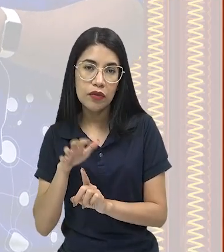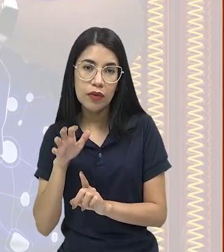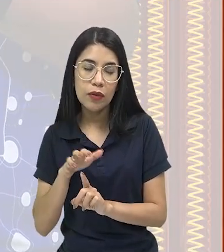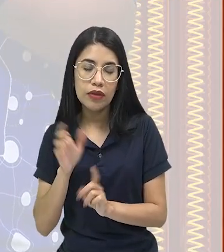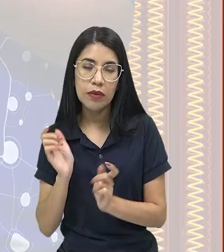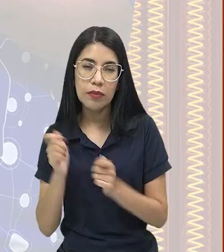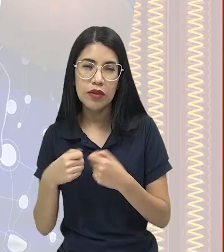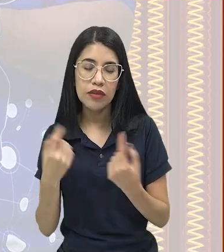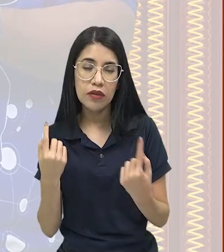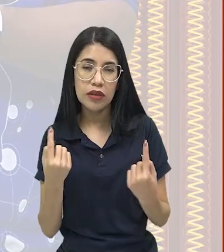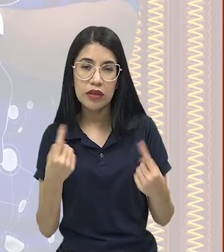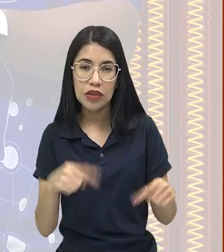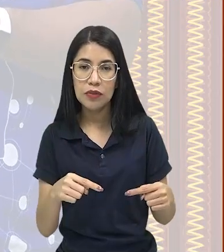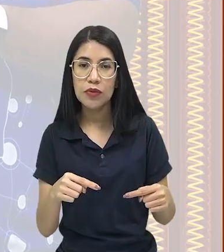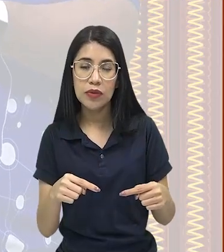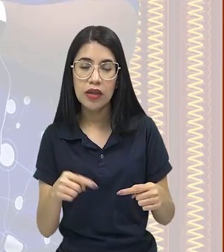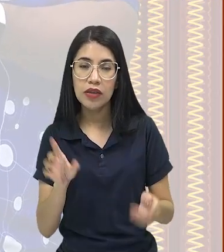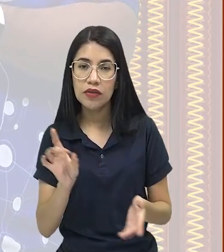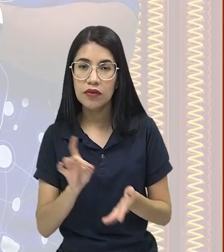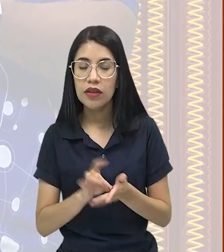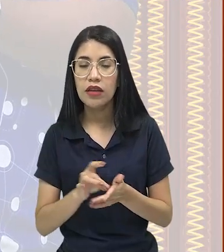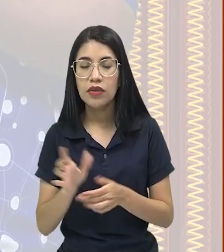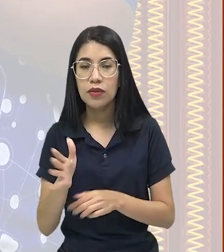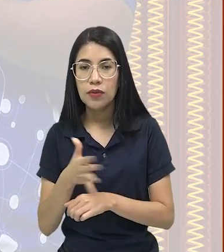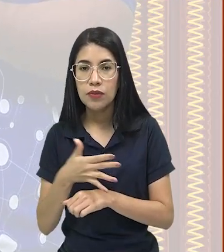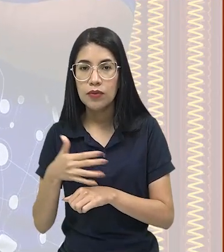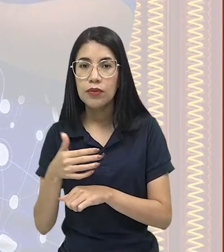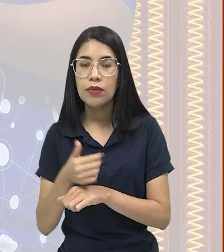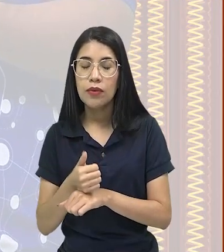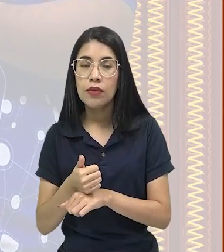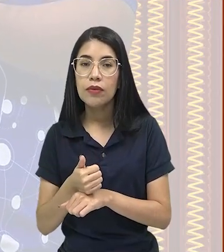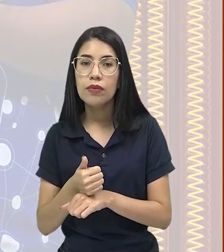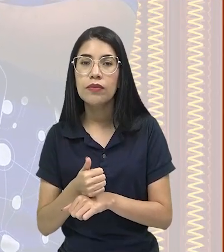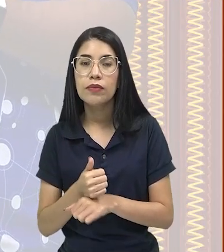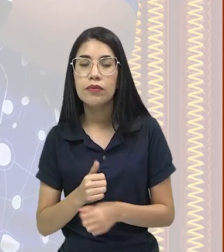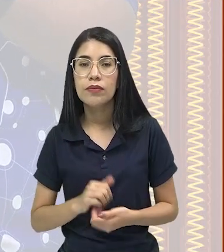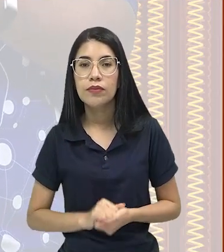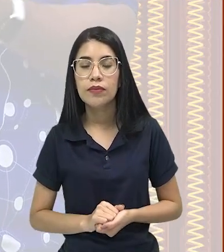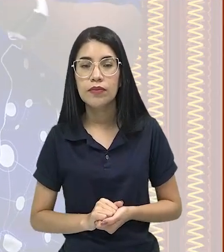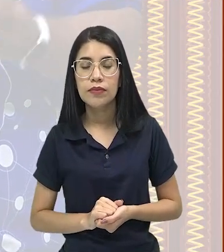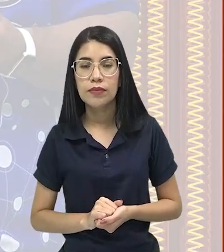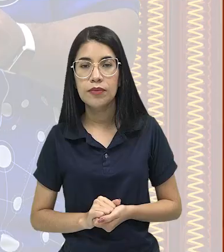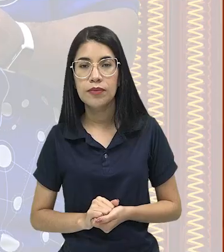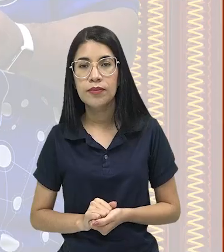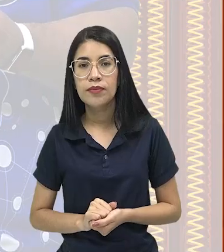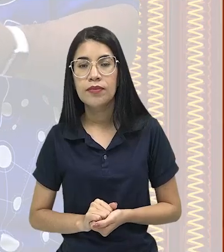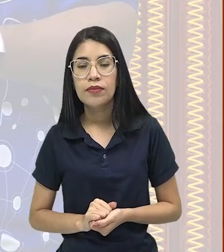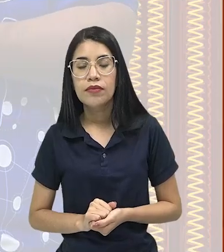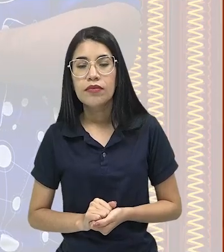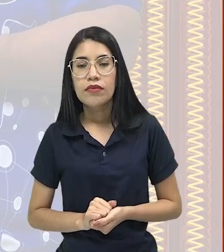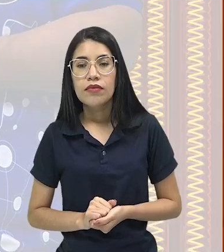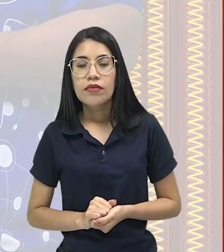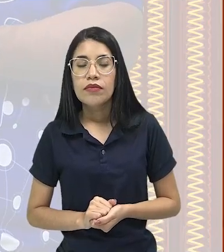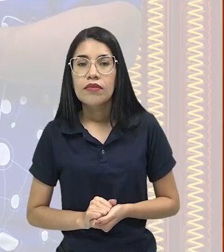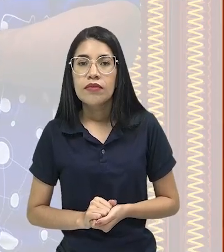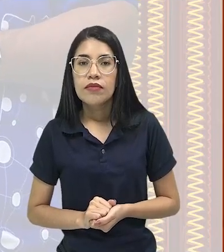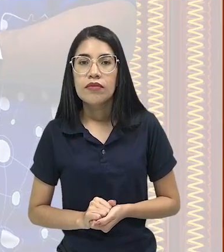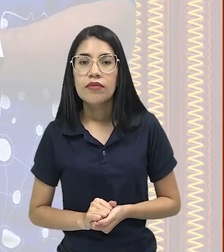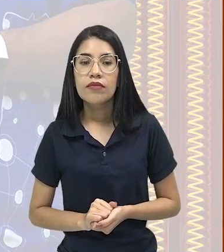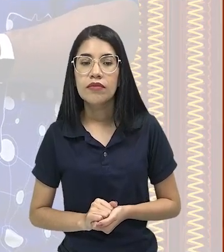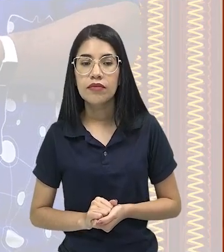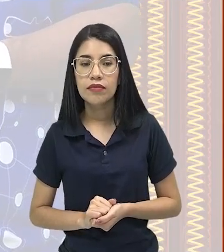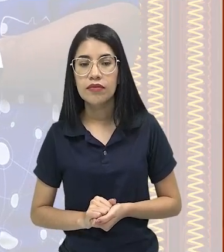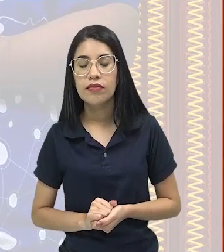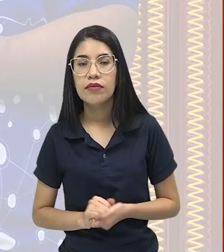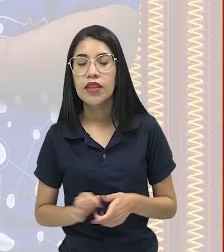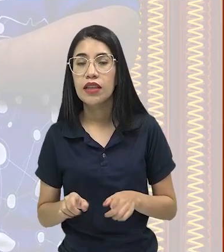para competir com esses colonos leigos que estavam ali a mando de sua majestade. Outra questão,